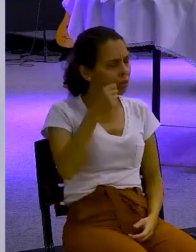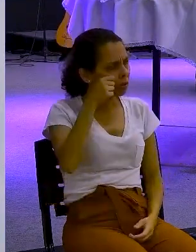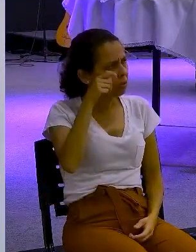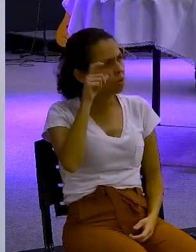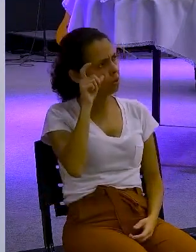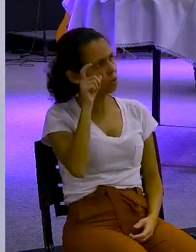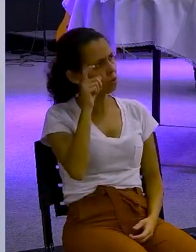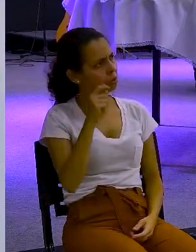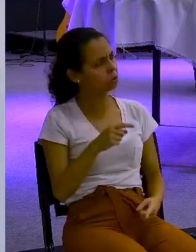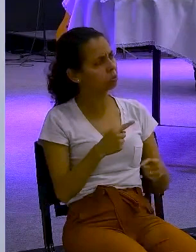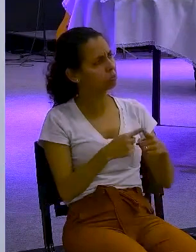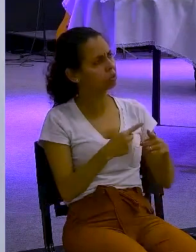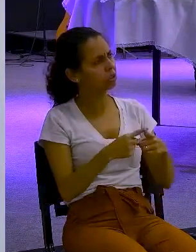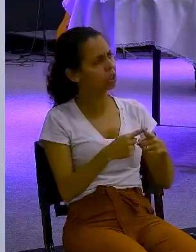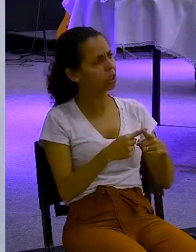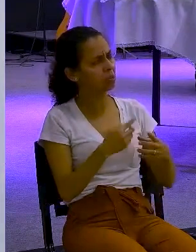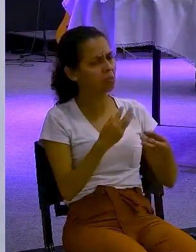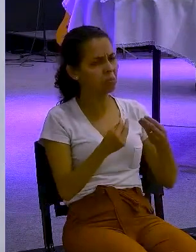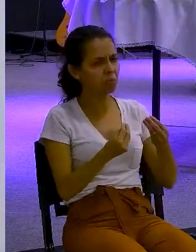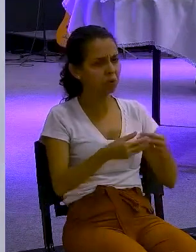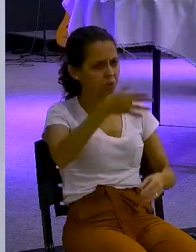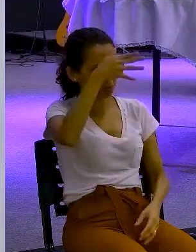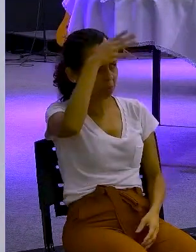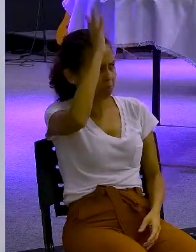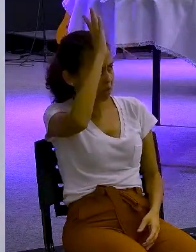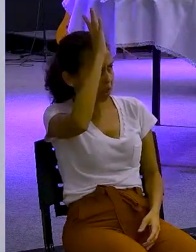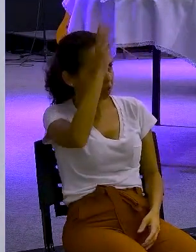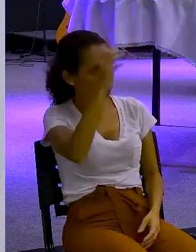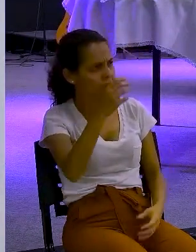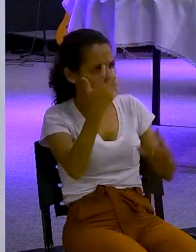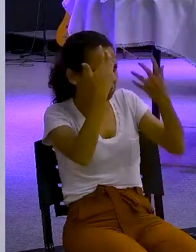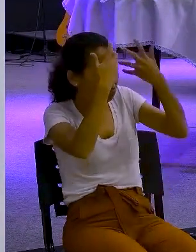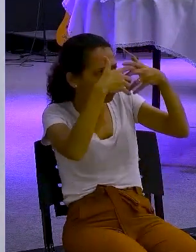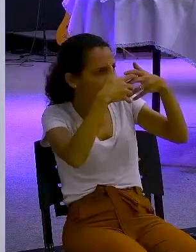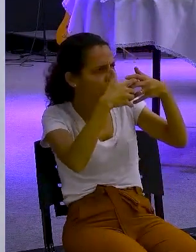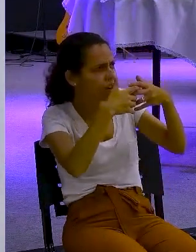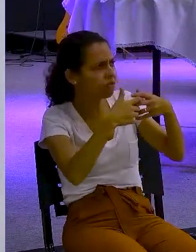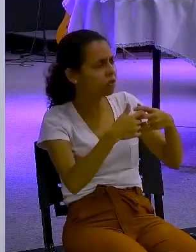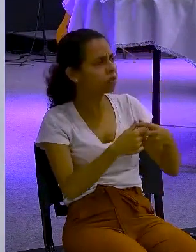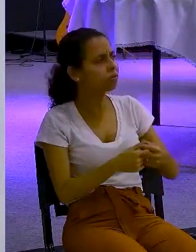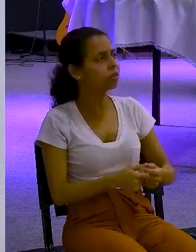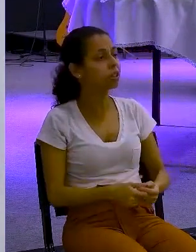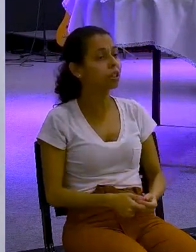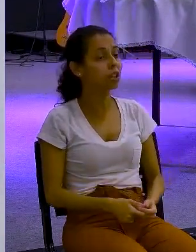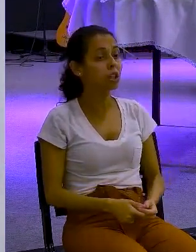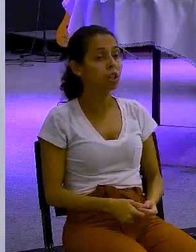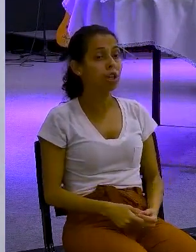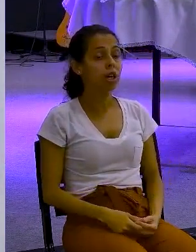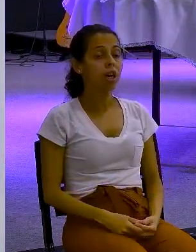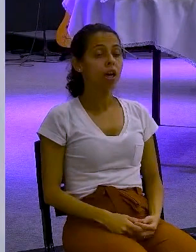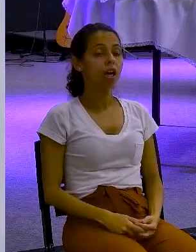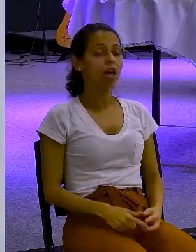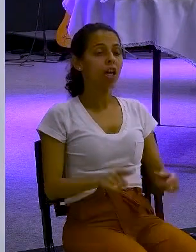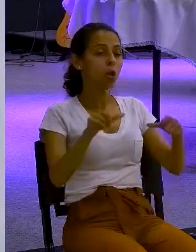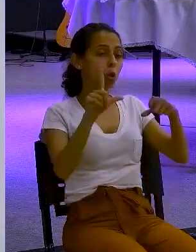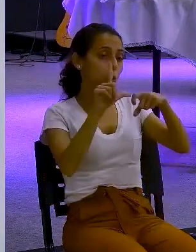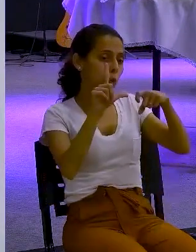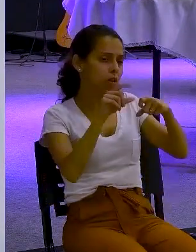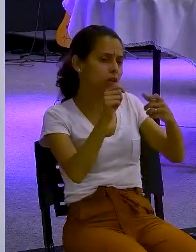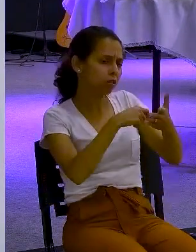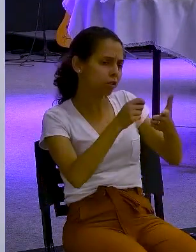era o pensamento de muitos romanos. O Evangelho de Lucas foi escrito justamente para